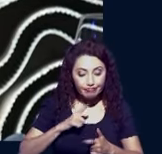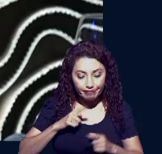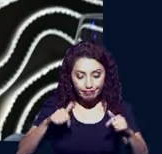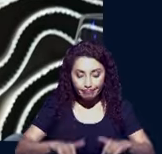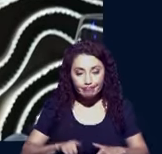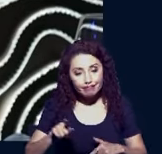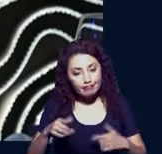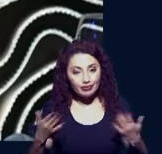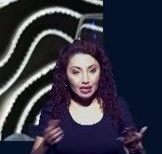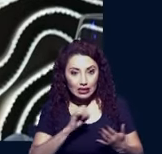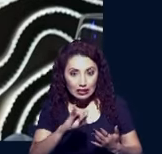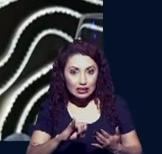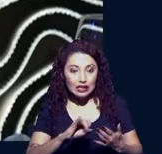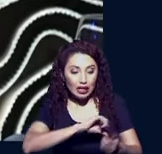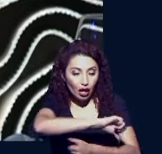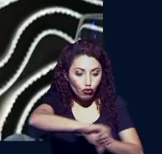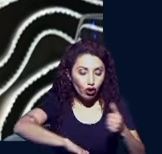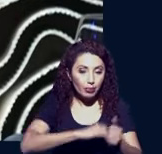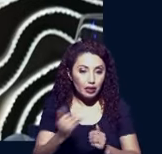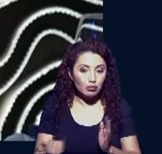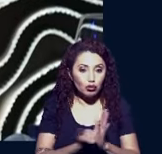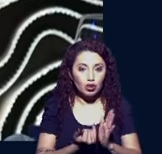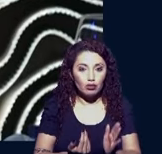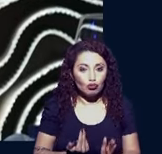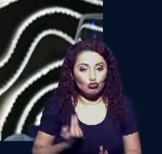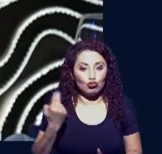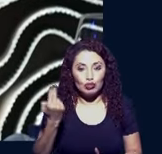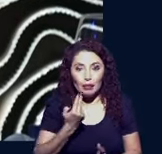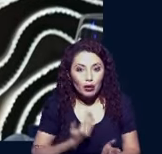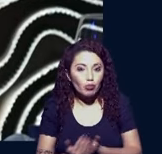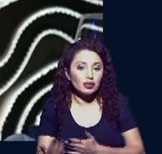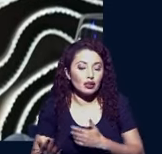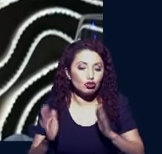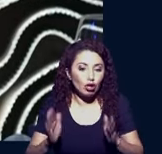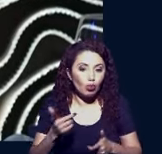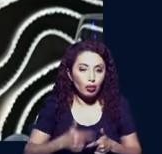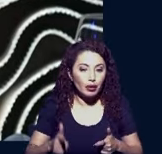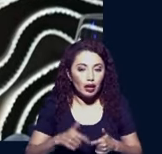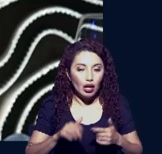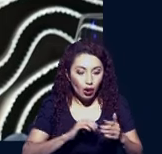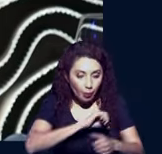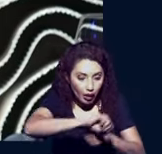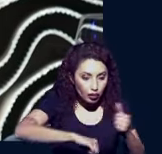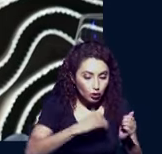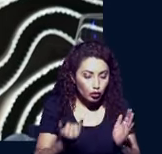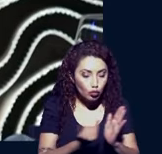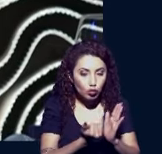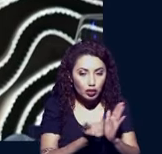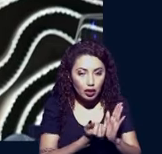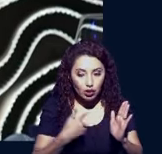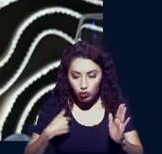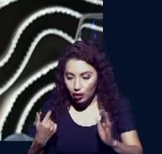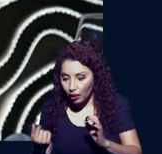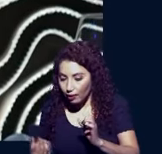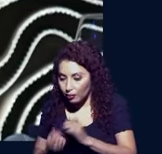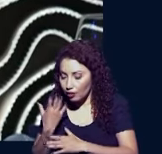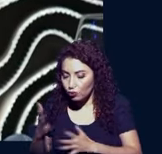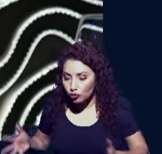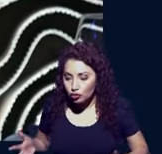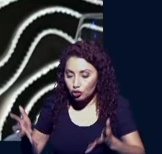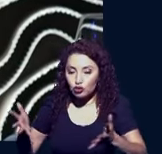reforma tributária ela já não pode nascer com jabuti não faz o menor sentido eu ter uma reforma tributária que tá nascendo e eu tá criando um incentivo